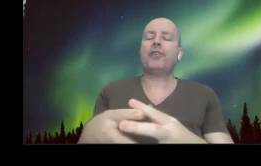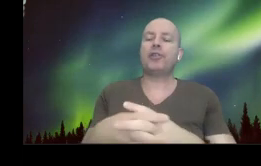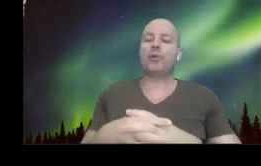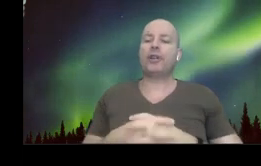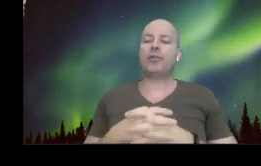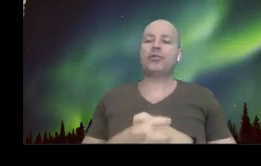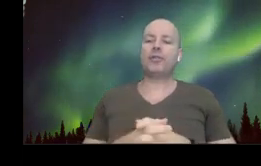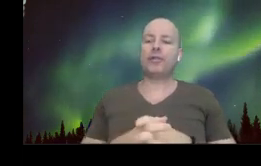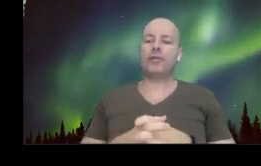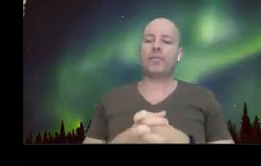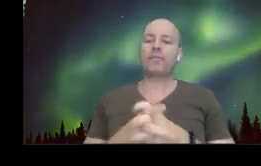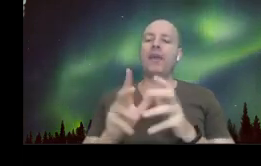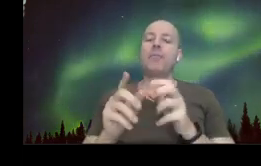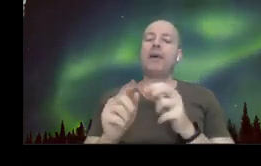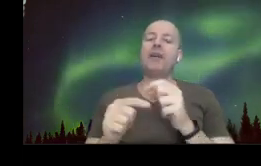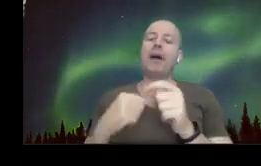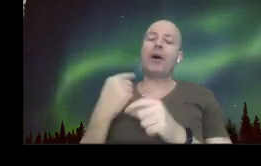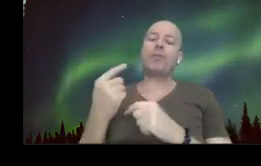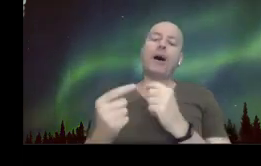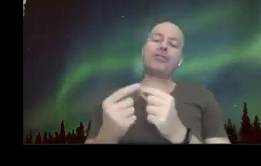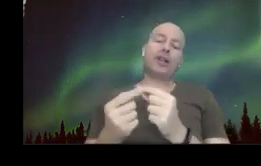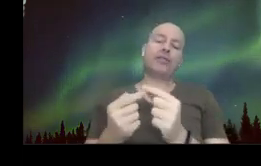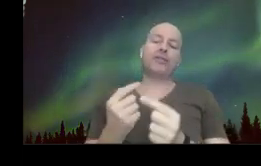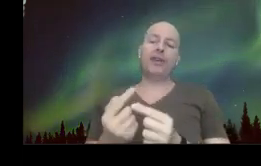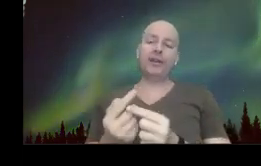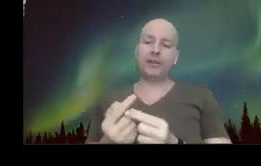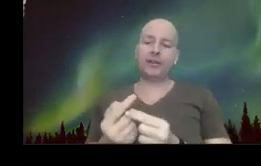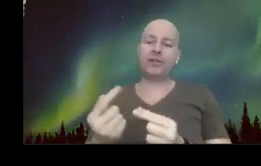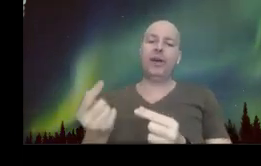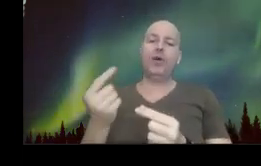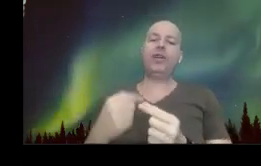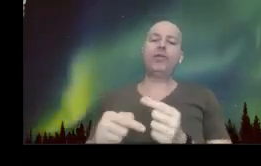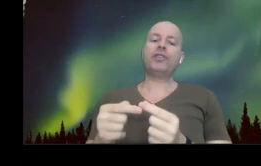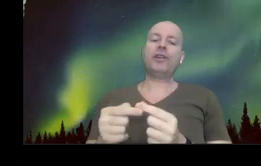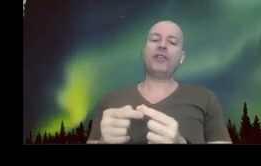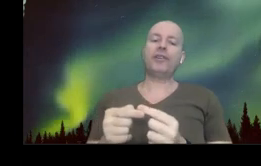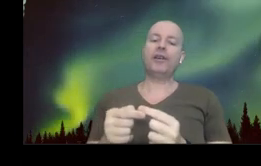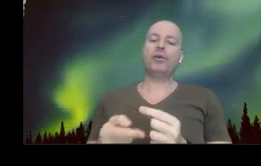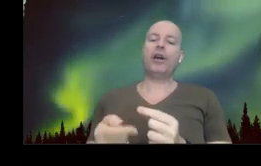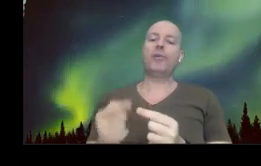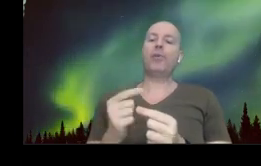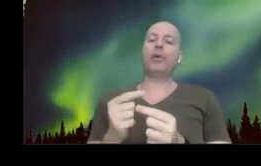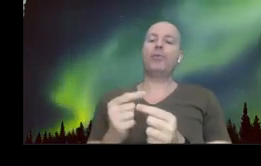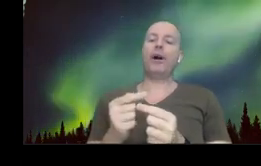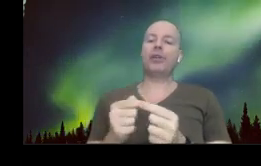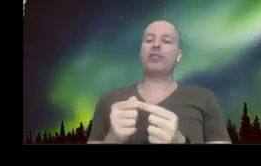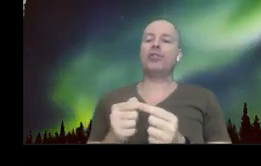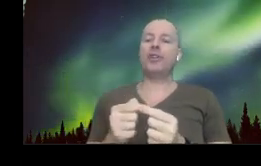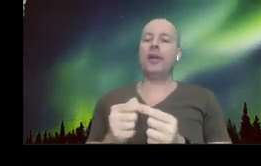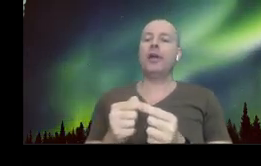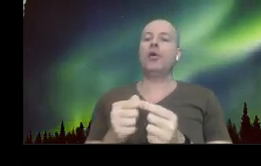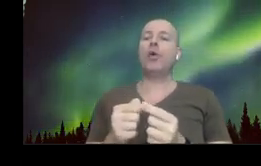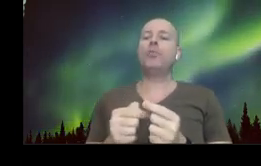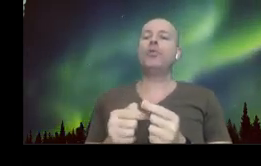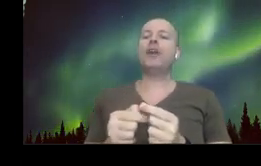Foi possível fazer uma unidade de conservação. Mas a maior parte das vezes, o que você está fazendo é uma